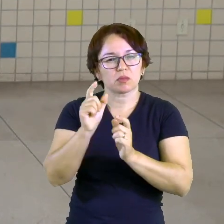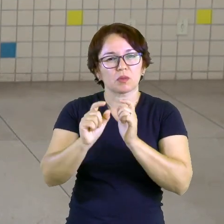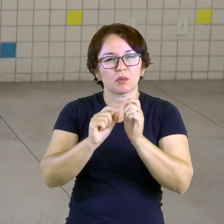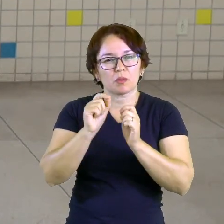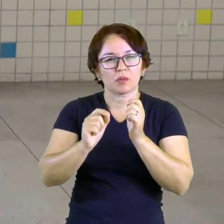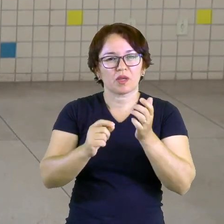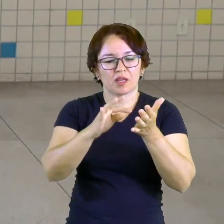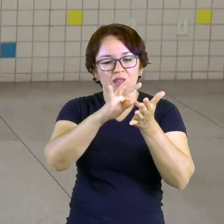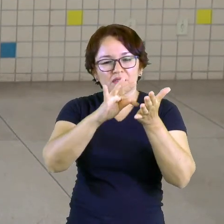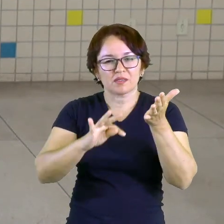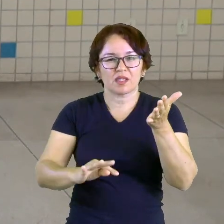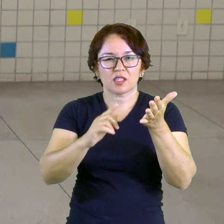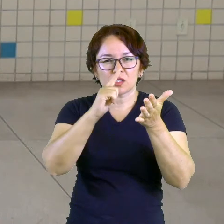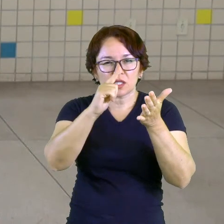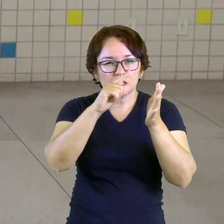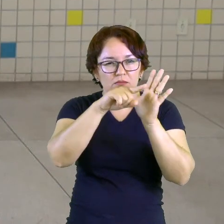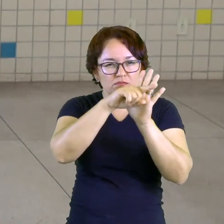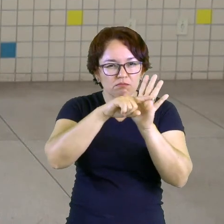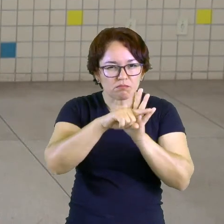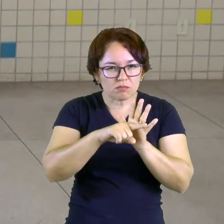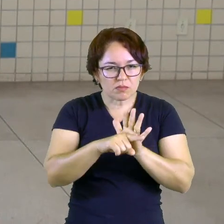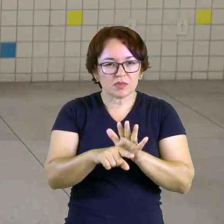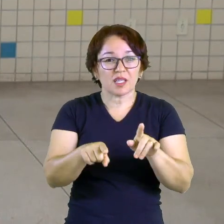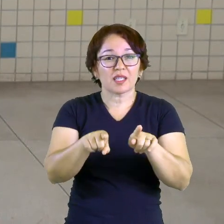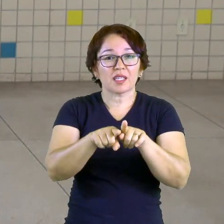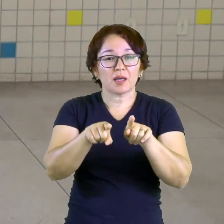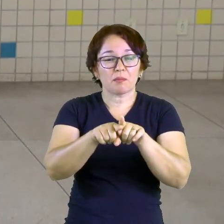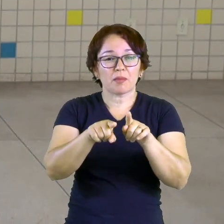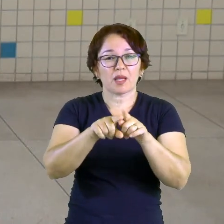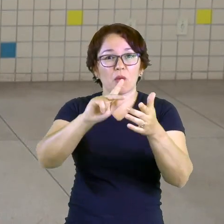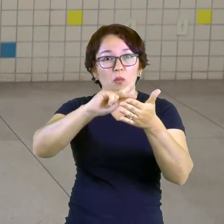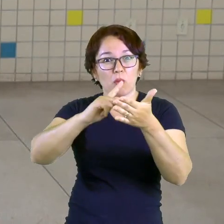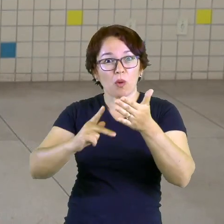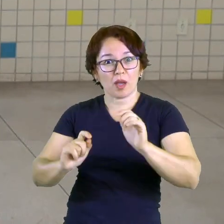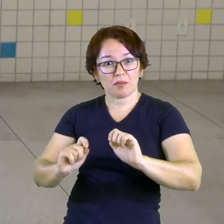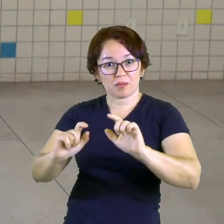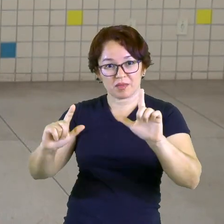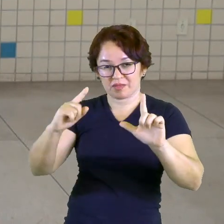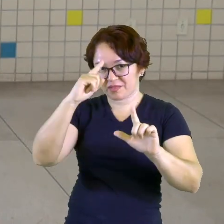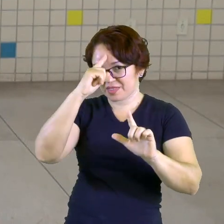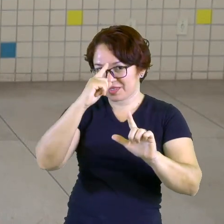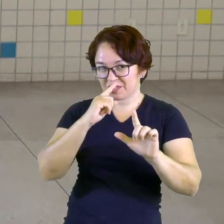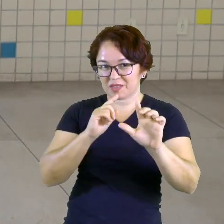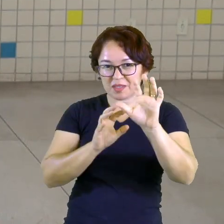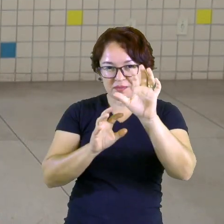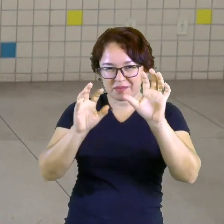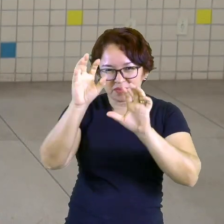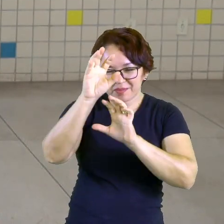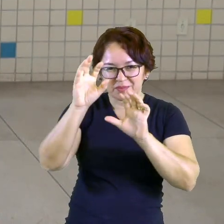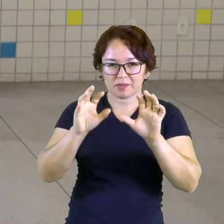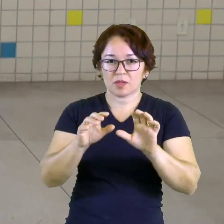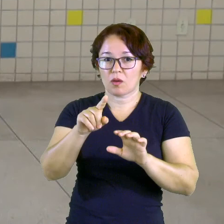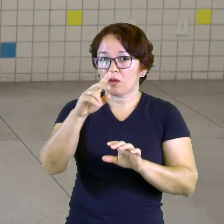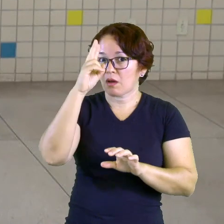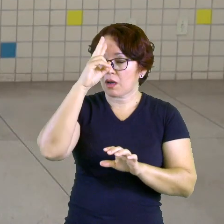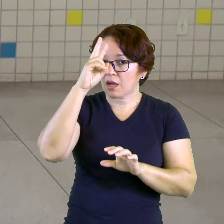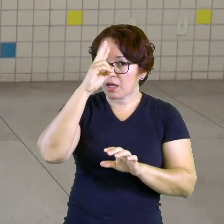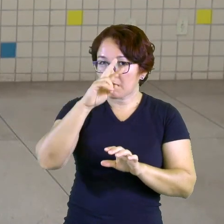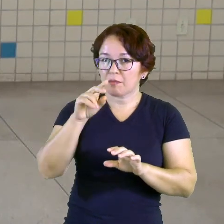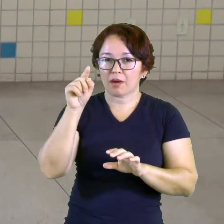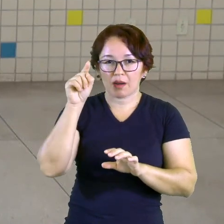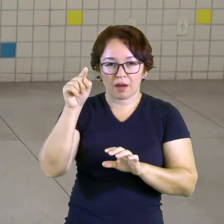linguística, junto com o poema visual. E não esqueçam, as nossas atividades e as nossas aulas estão